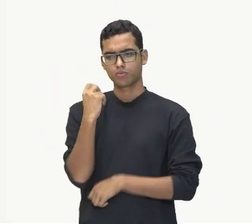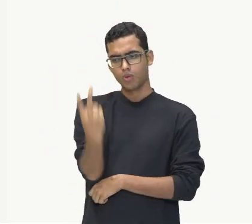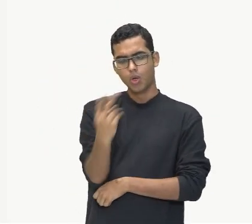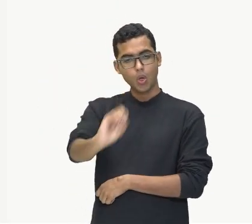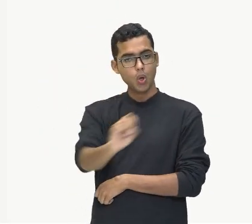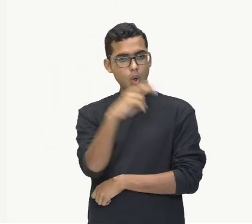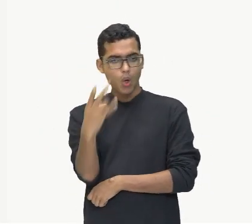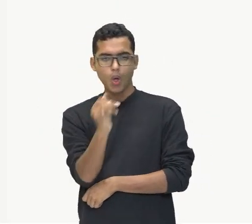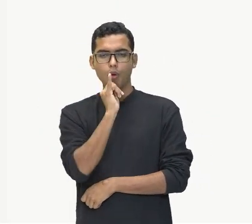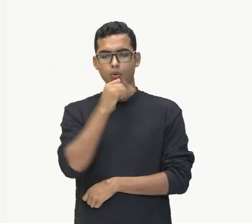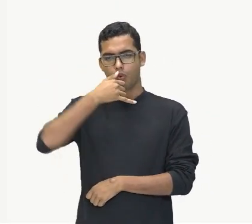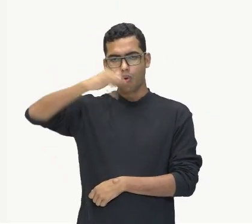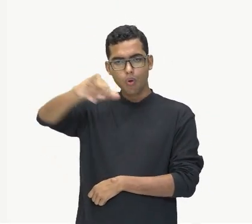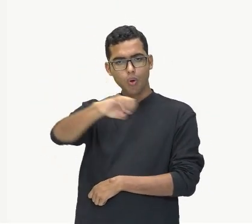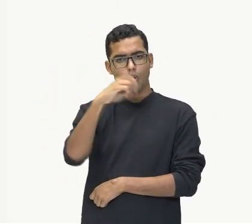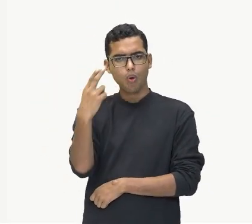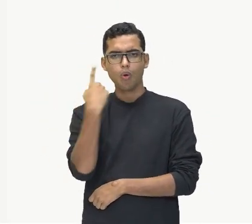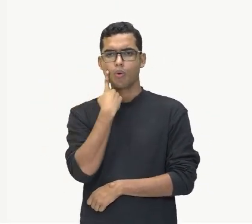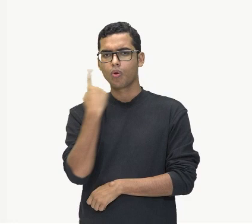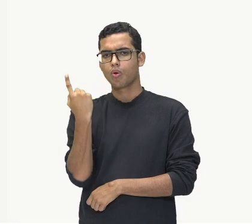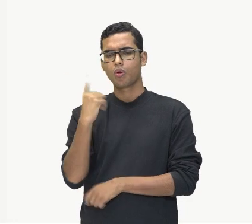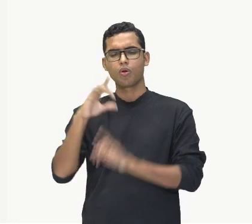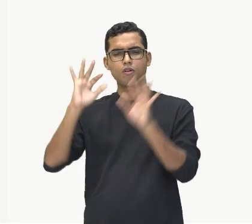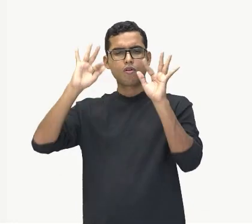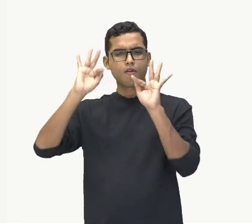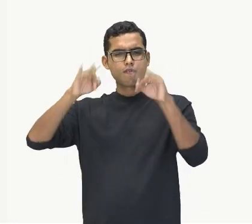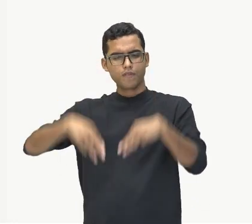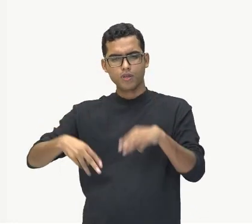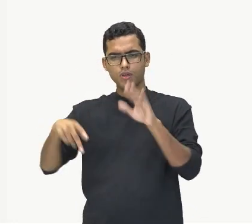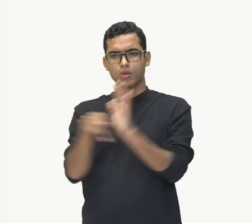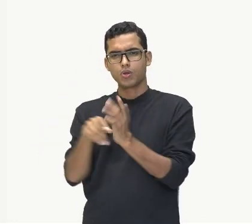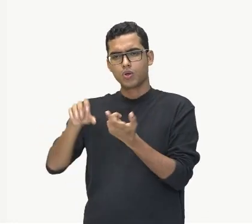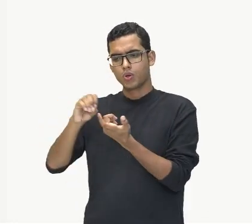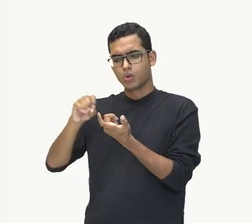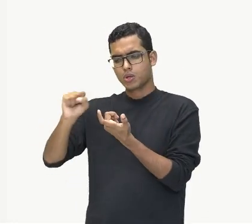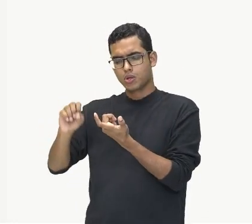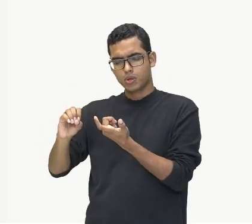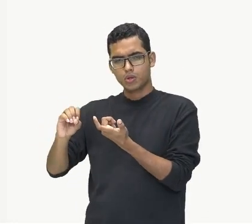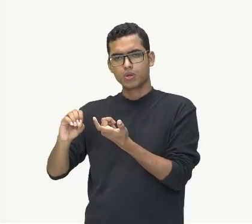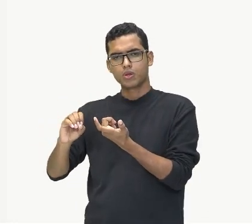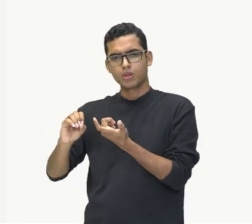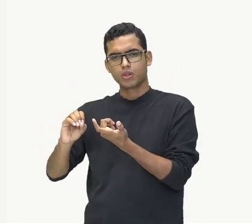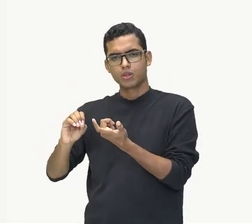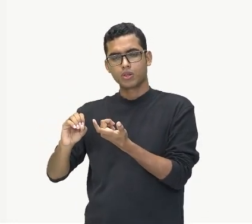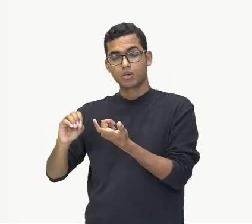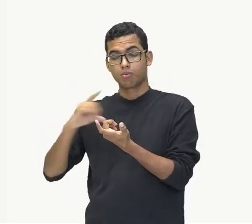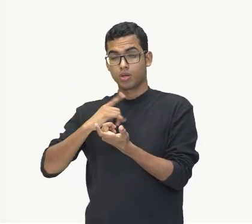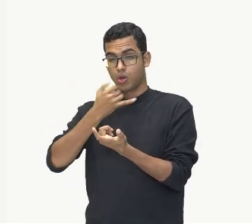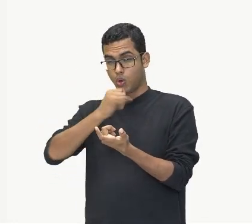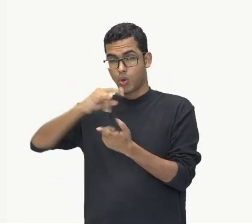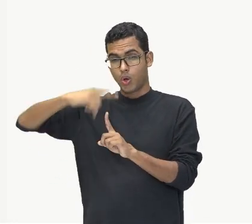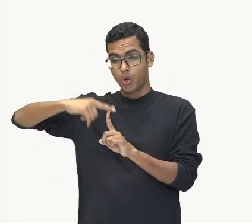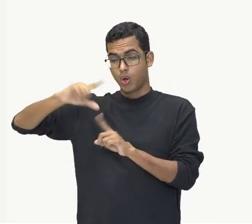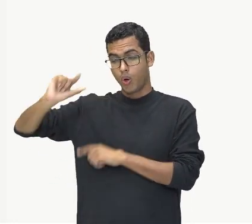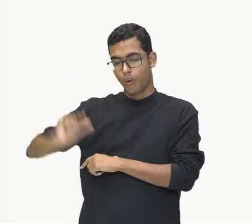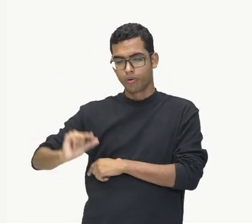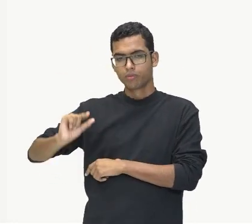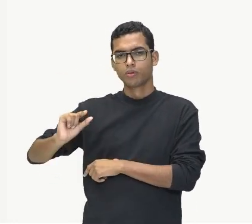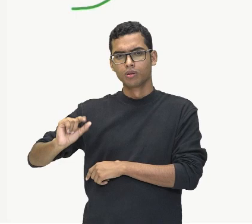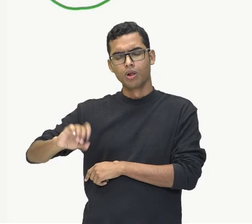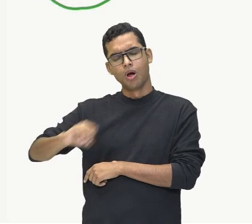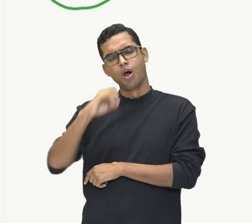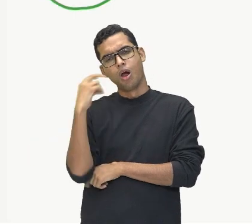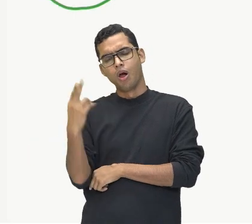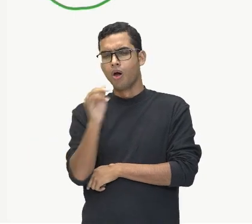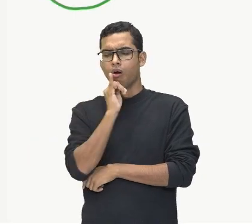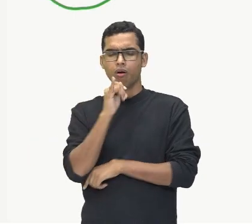ou colocar, né, a terminação oso para a menor carga, ou